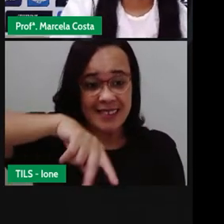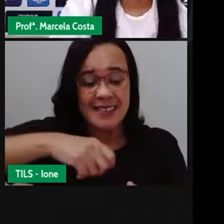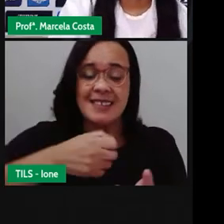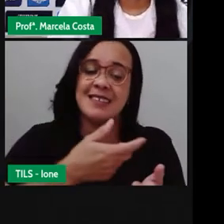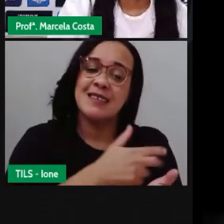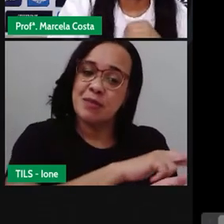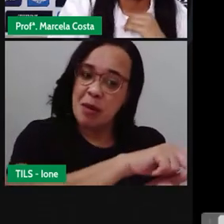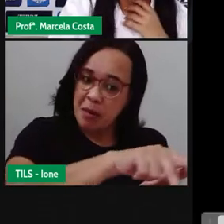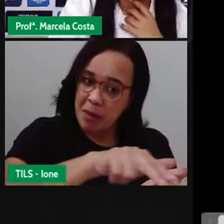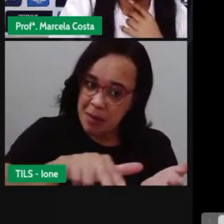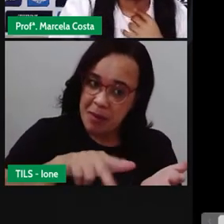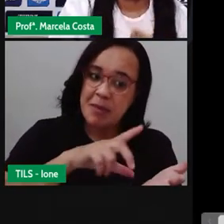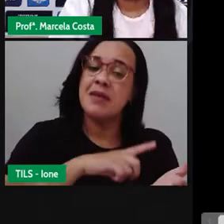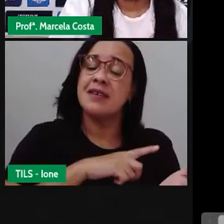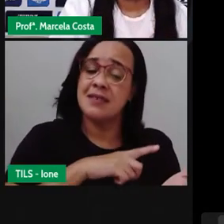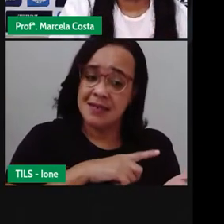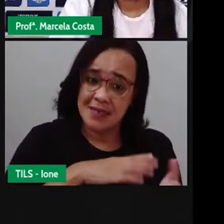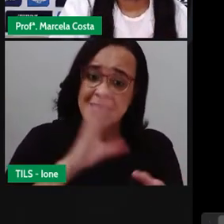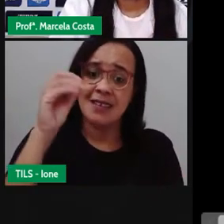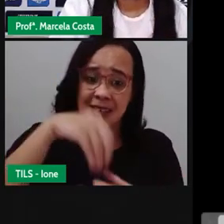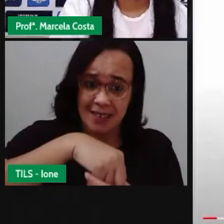dança.